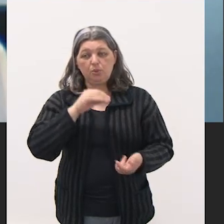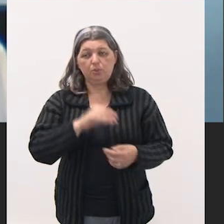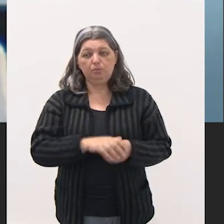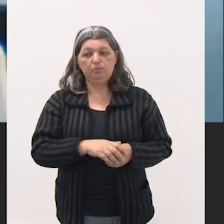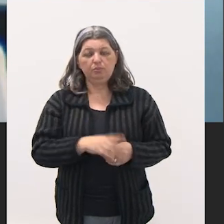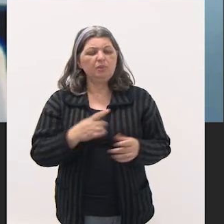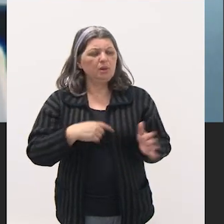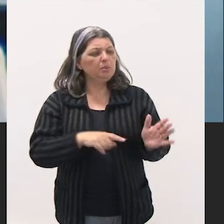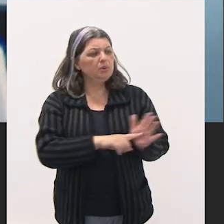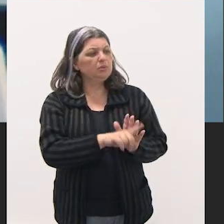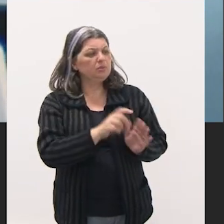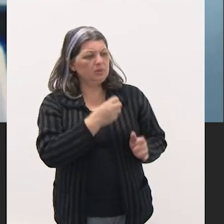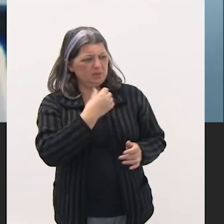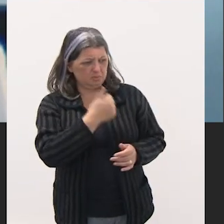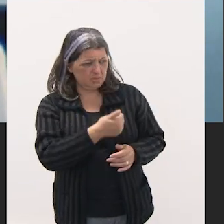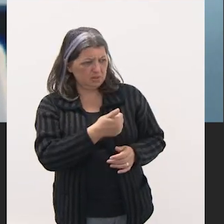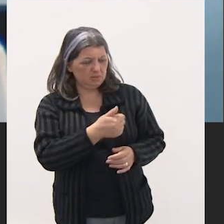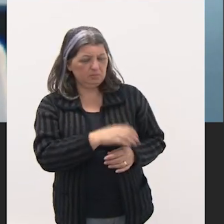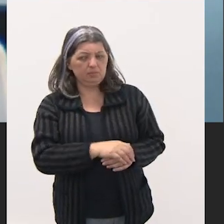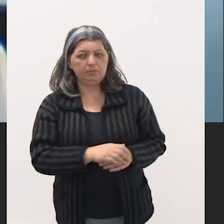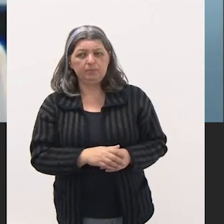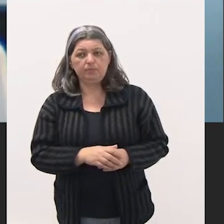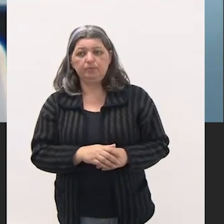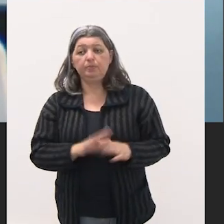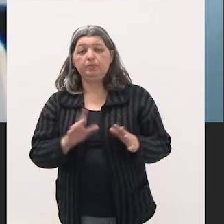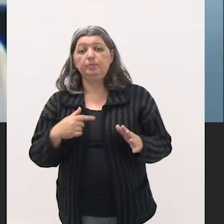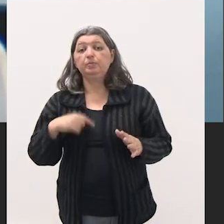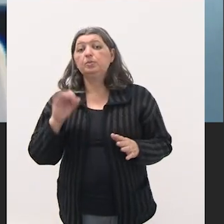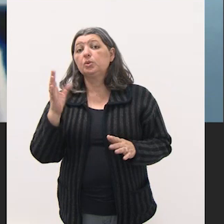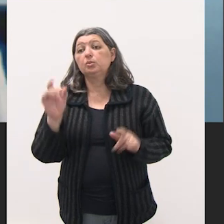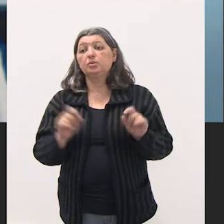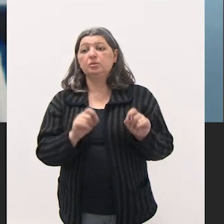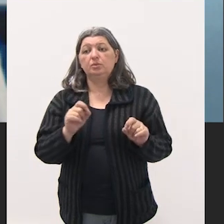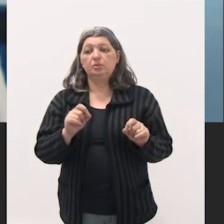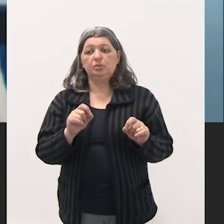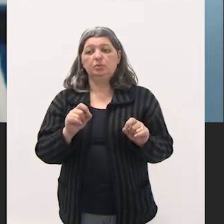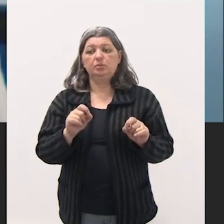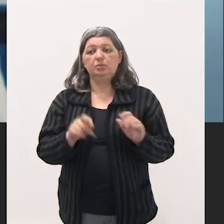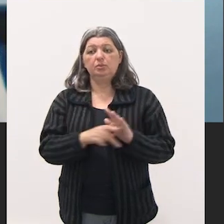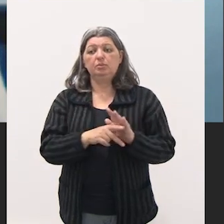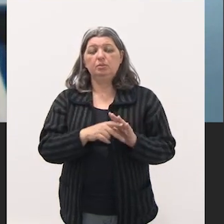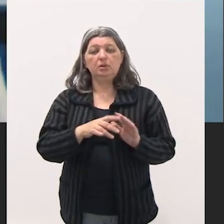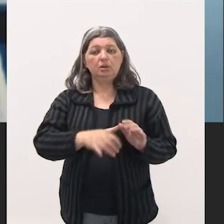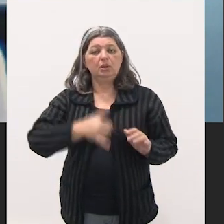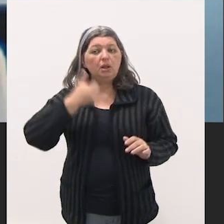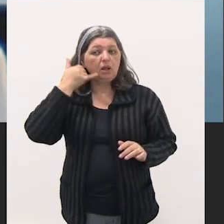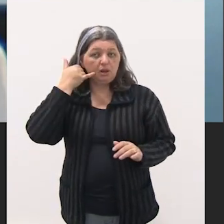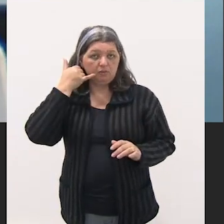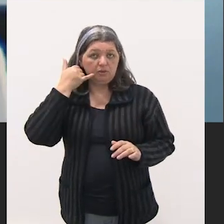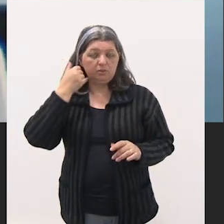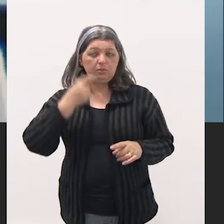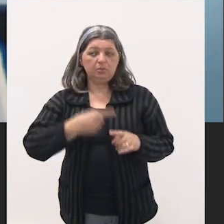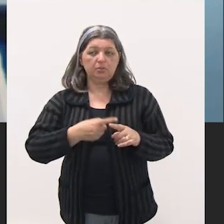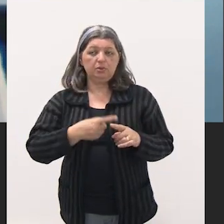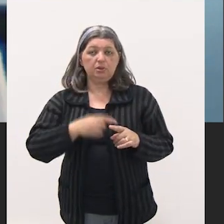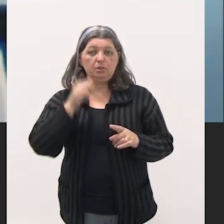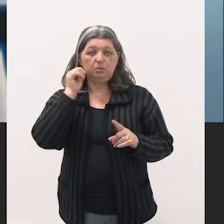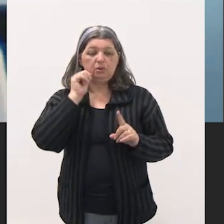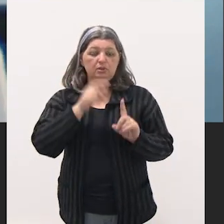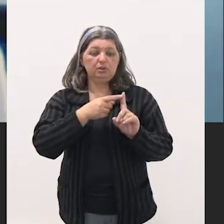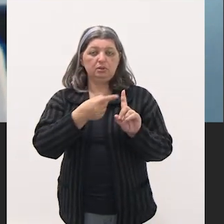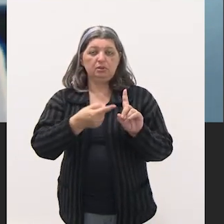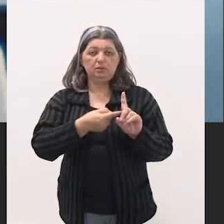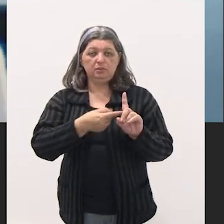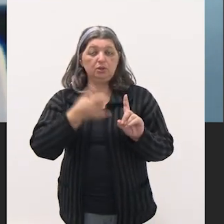bem com a medicação. Aí, o que aconteceu? Ela tinha um telefone, ela trabalhava, eu liguei para